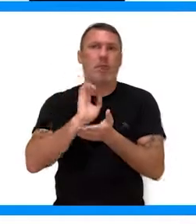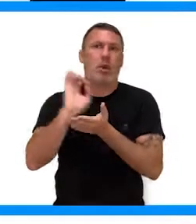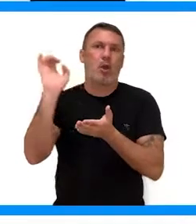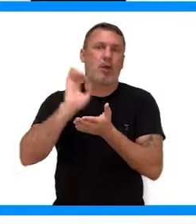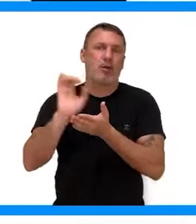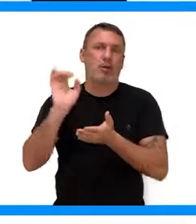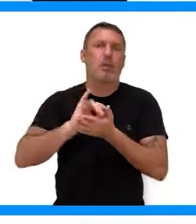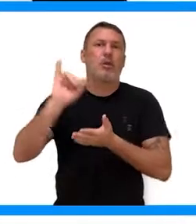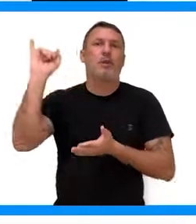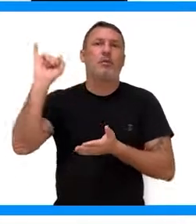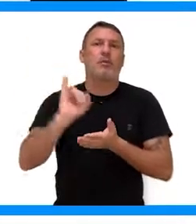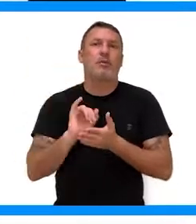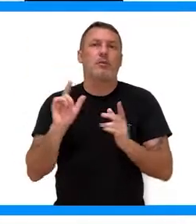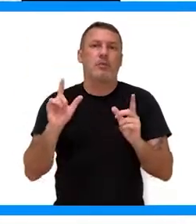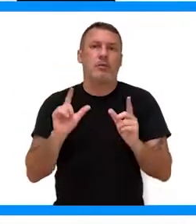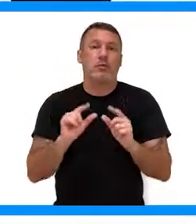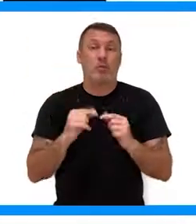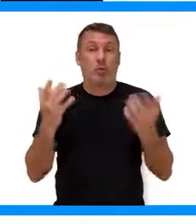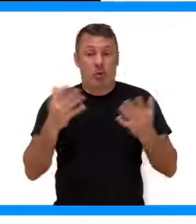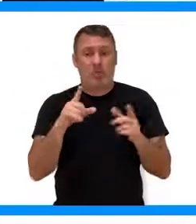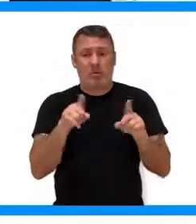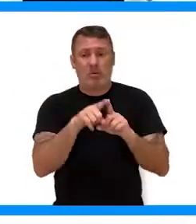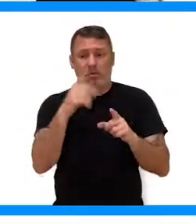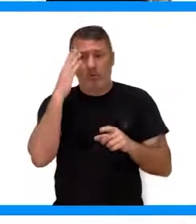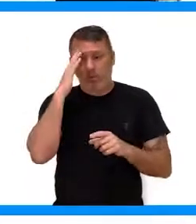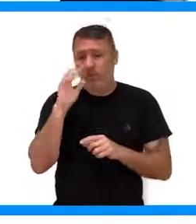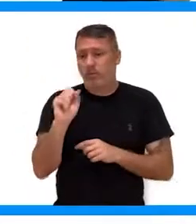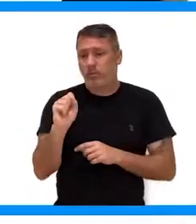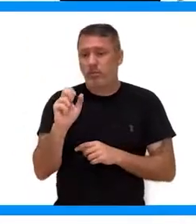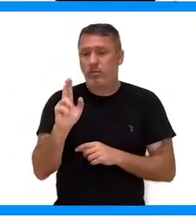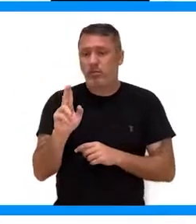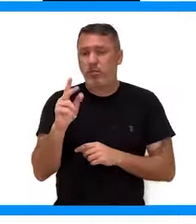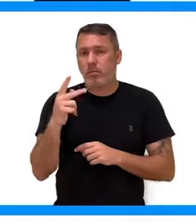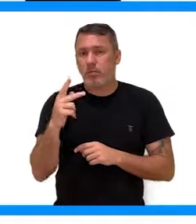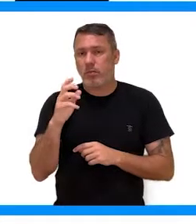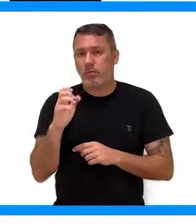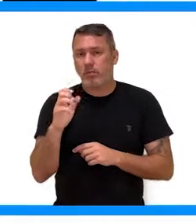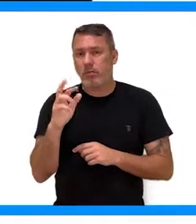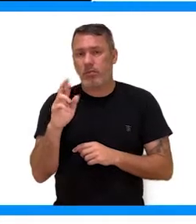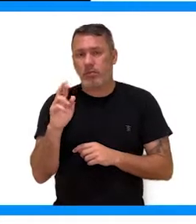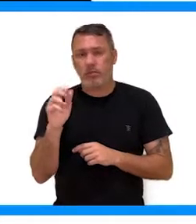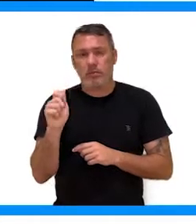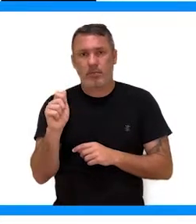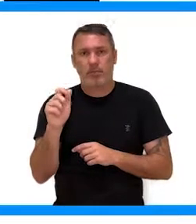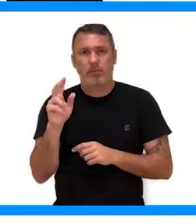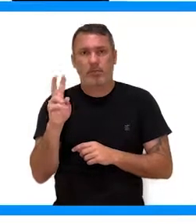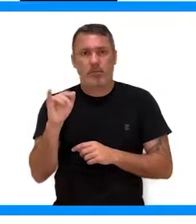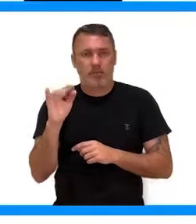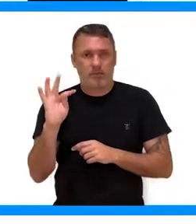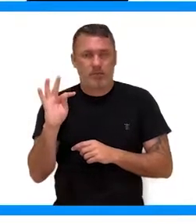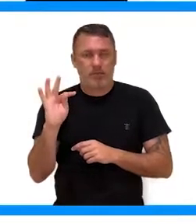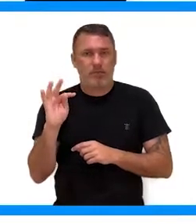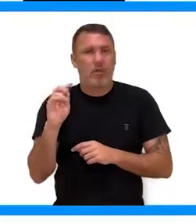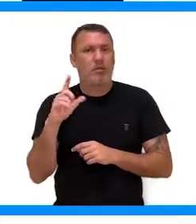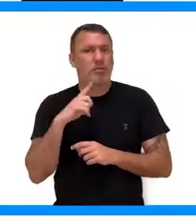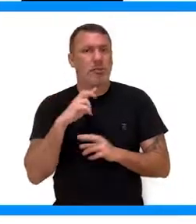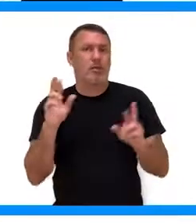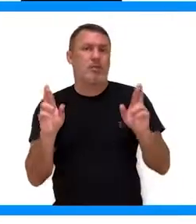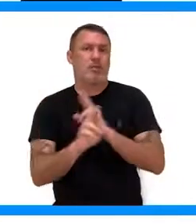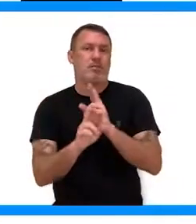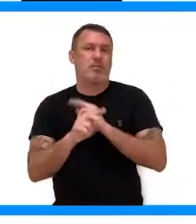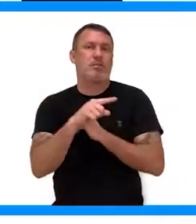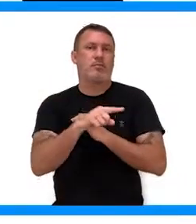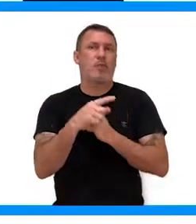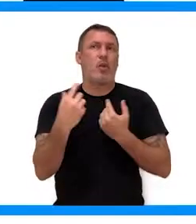que importando. Então, esse superávit até hoje, inclusive, ele é mantido por muitas atividades relacionadas com essas que nós